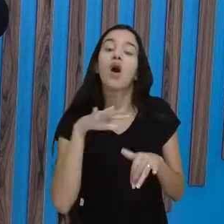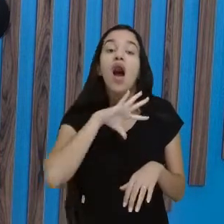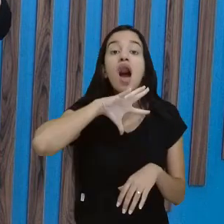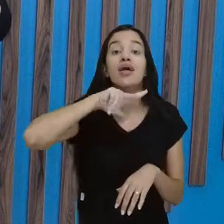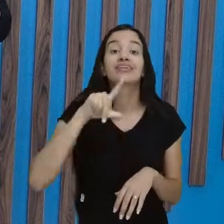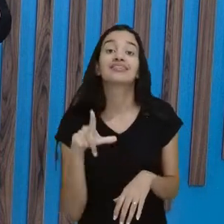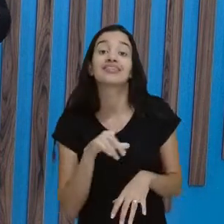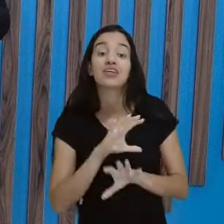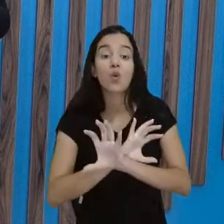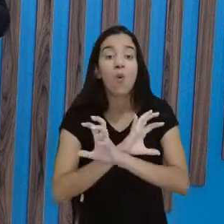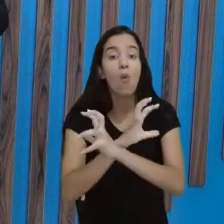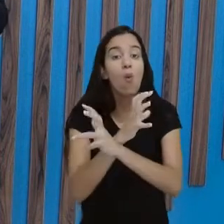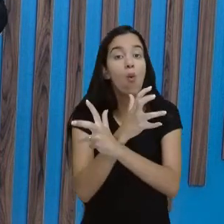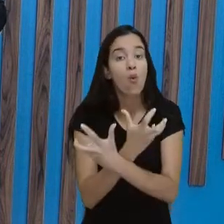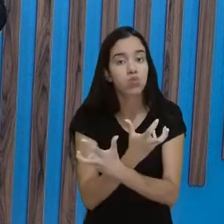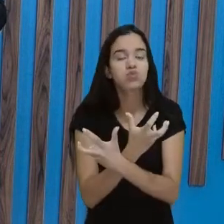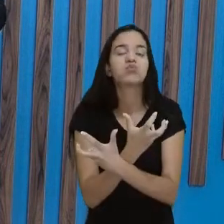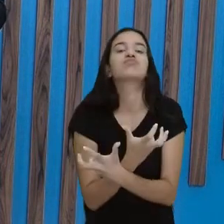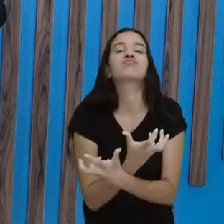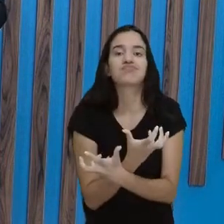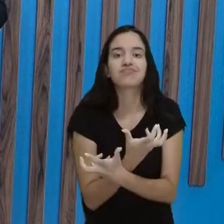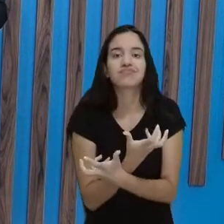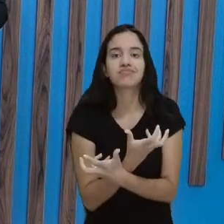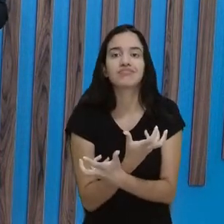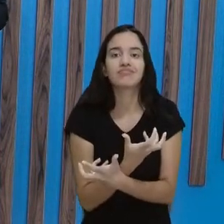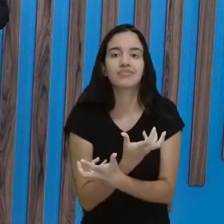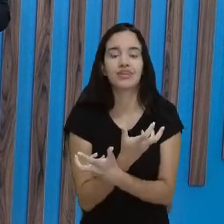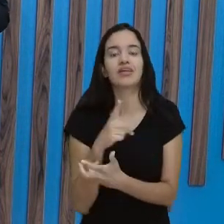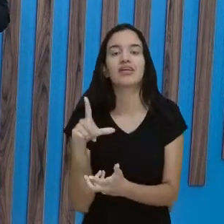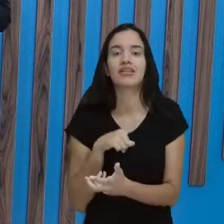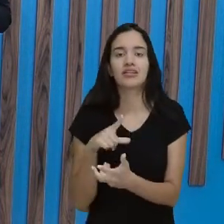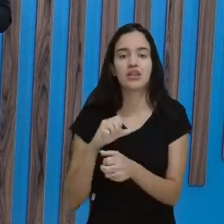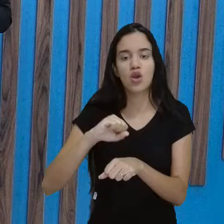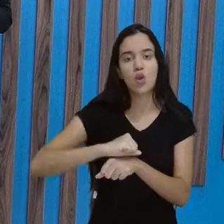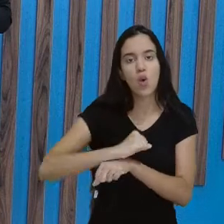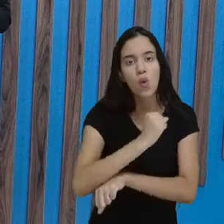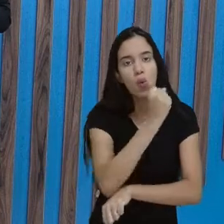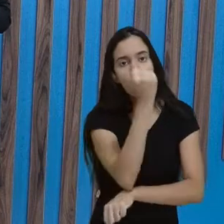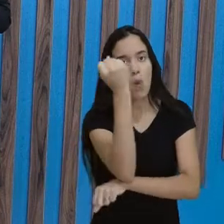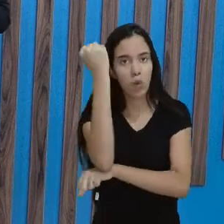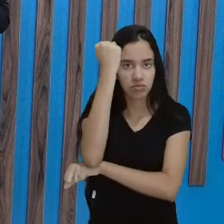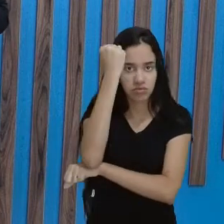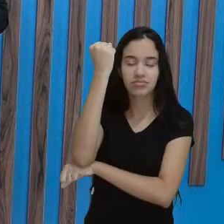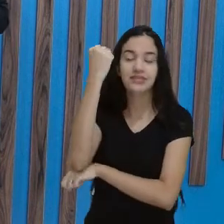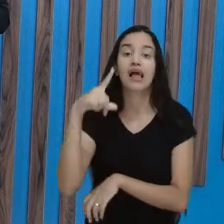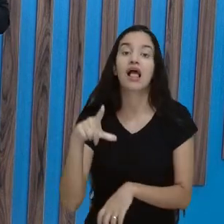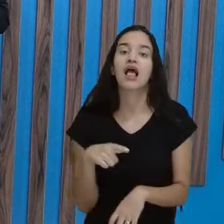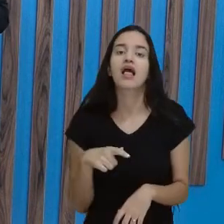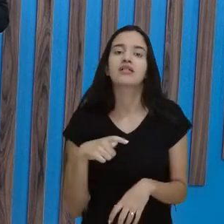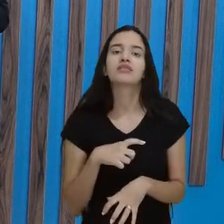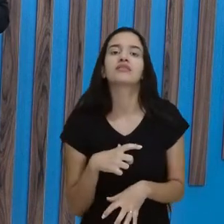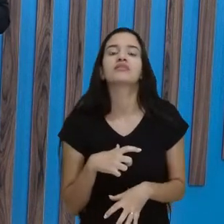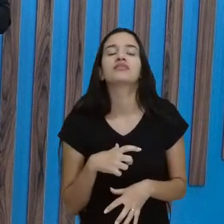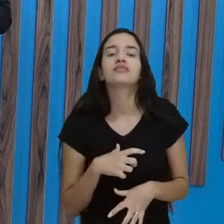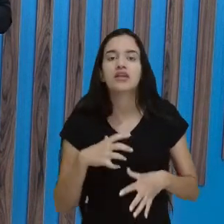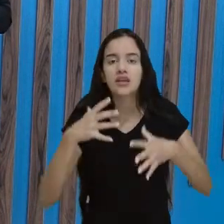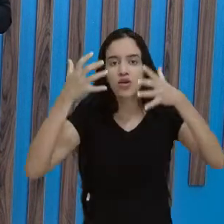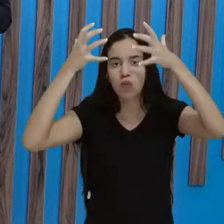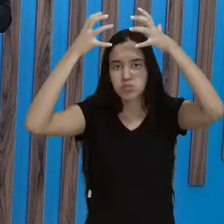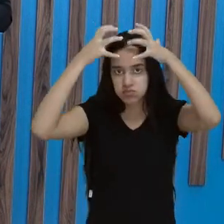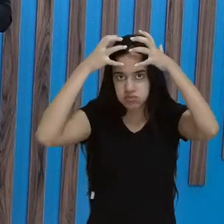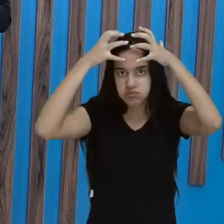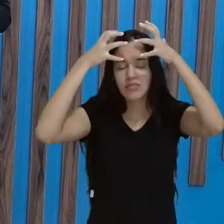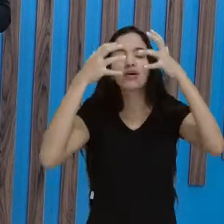têm ossos, que têm esqueleto, que têm coluna vertebral, têm crânio, certo,